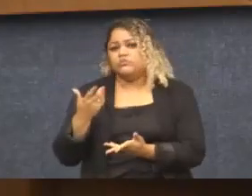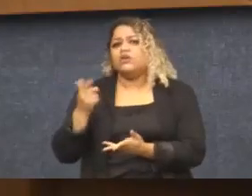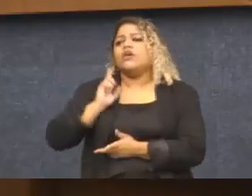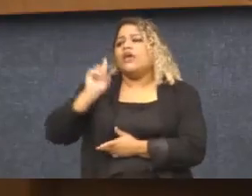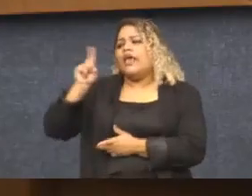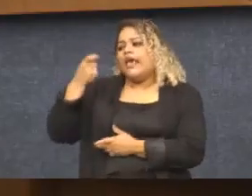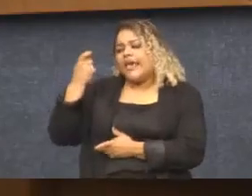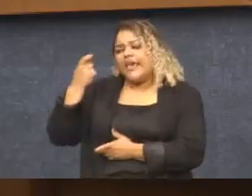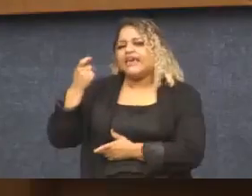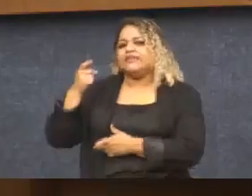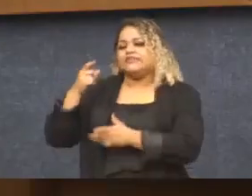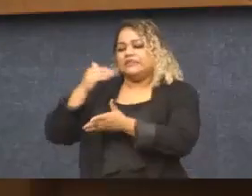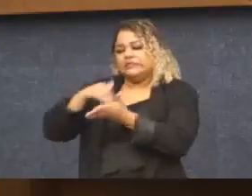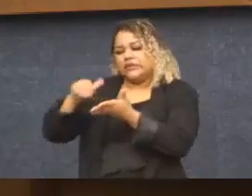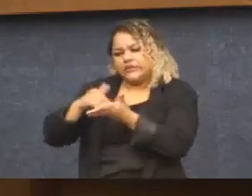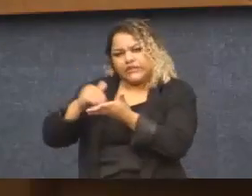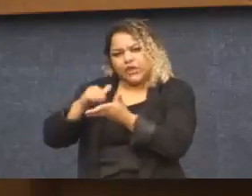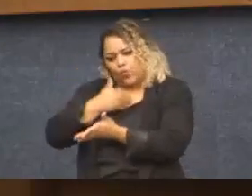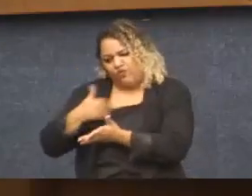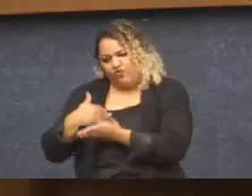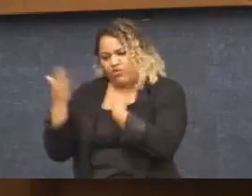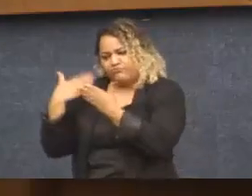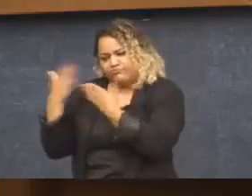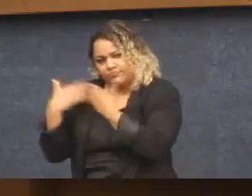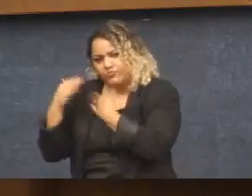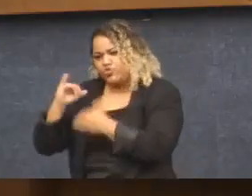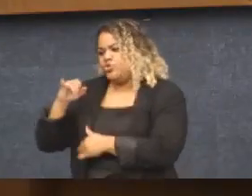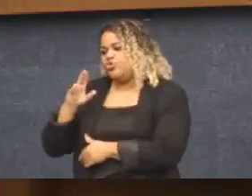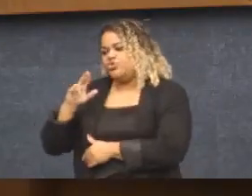adjunto de governo, Juliano Fisicaro, conversei